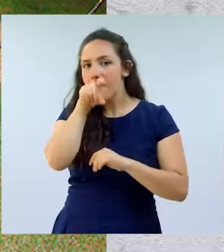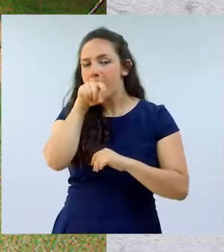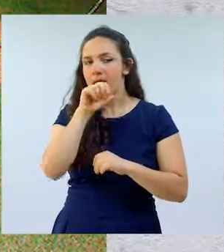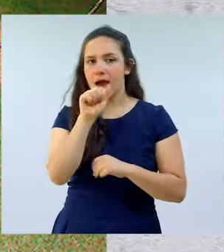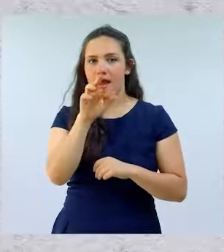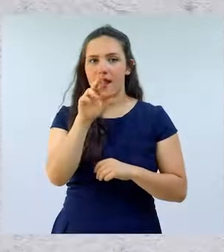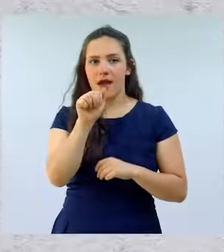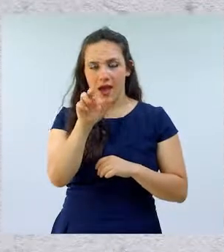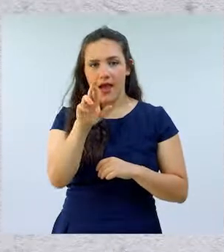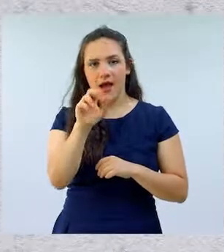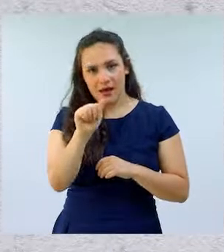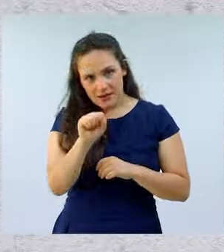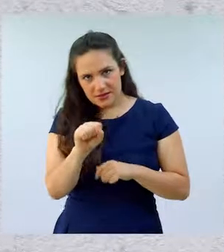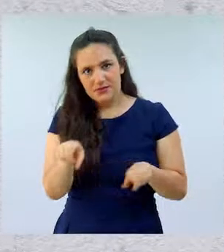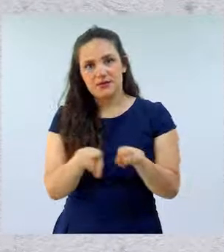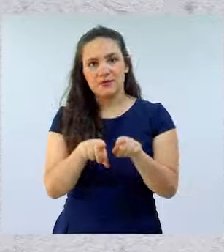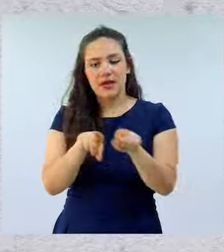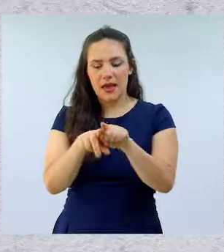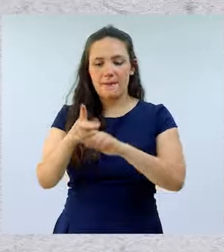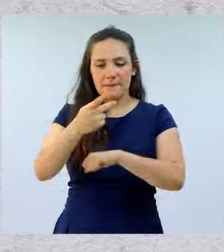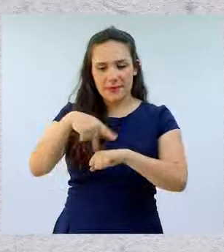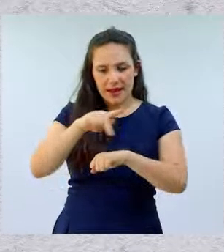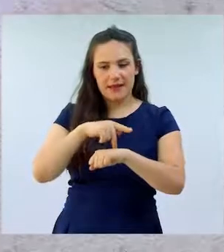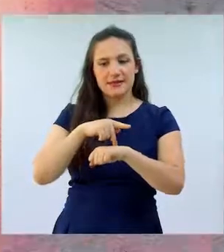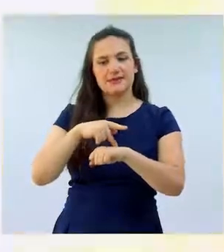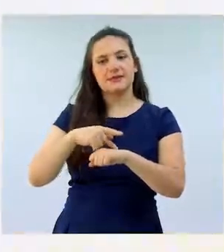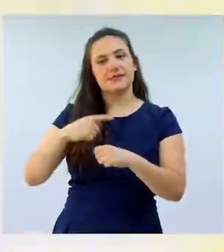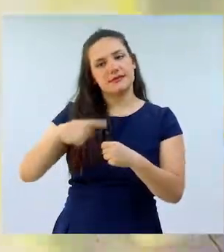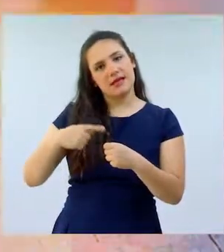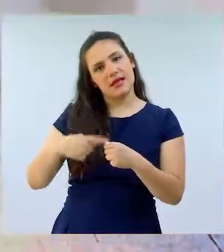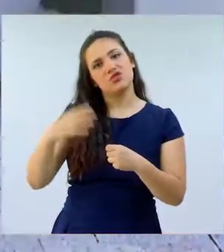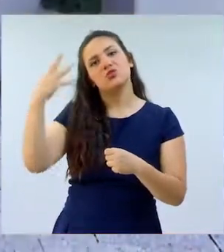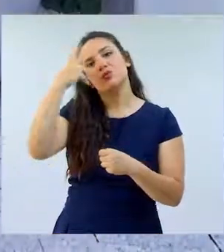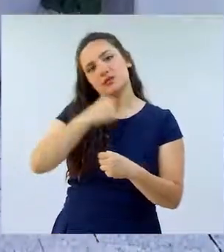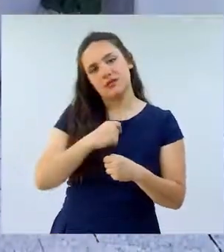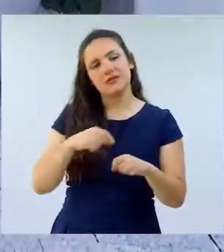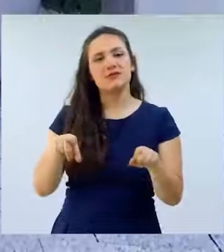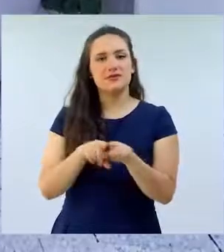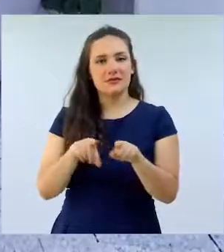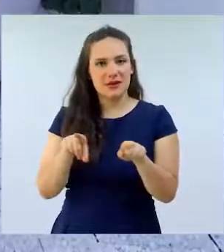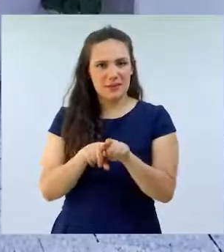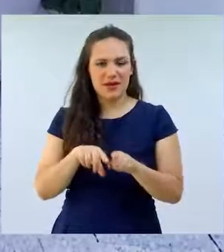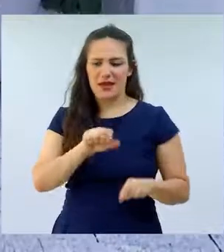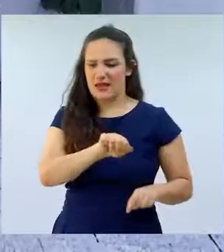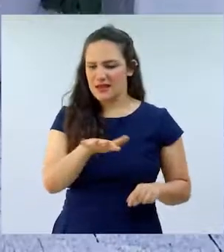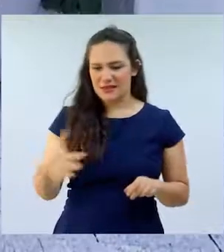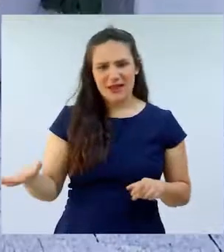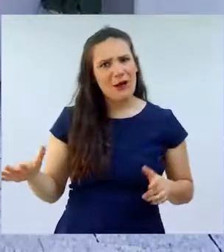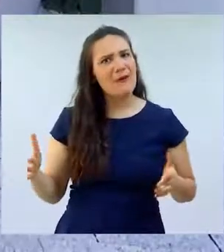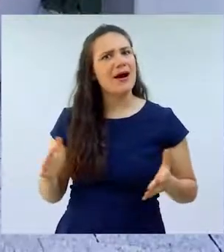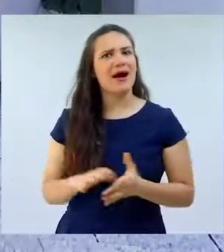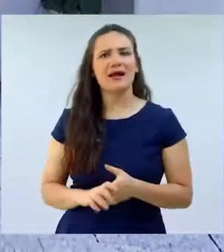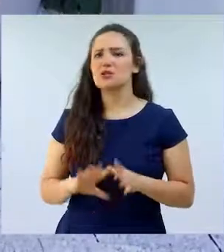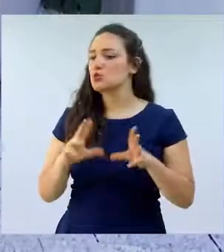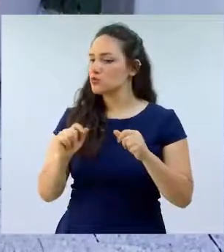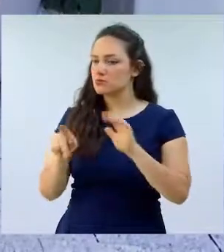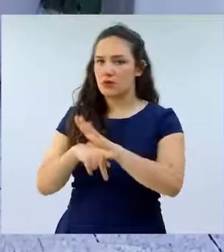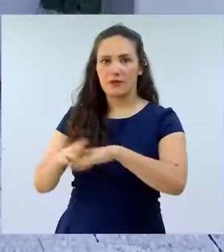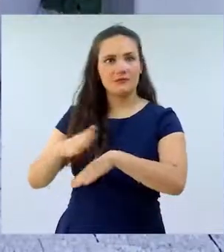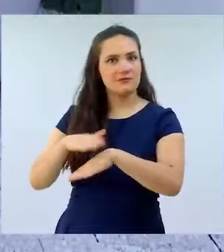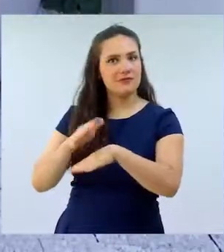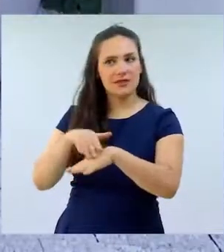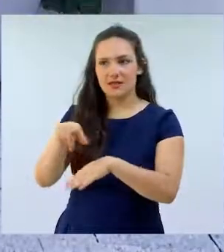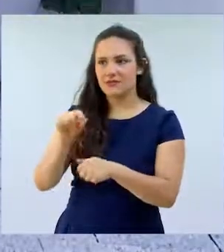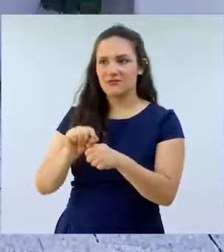Bonito, né? Em Aquidauana, enfim, né? Tô falando do Cleir. Tudo bem, Cleir? Ô, tudo bom, meu? Beleza, bom estar